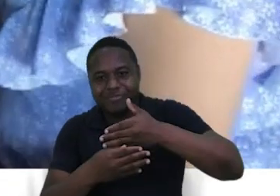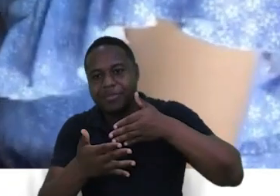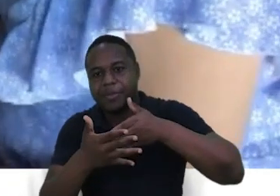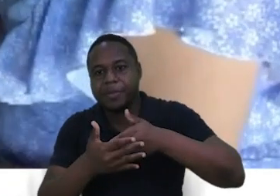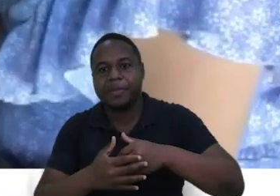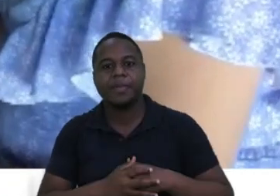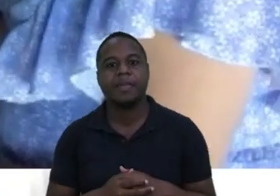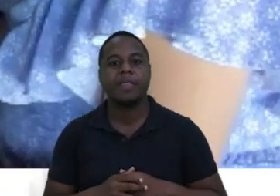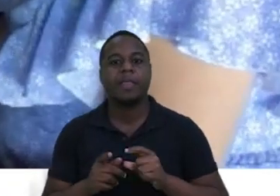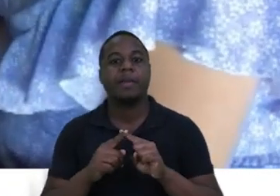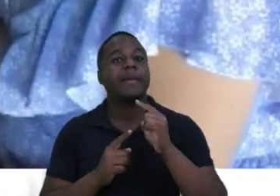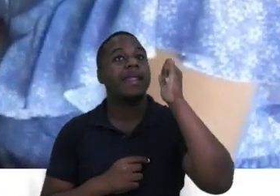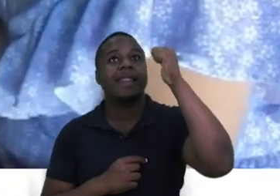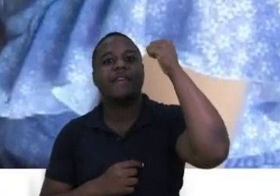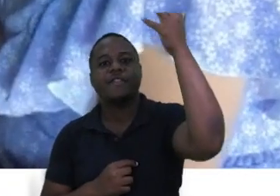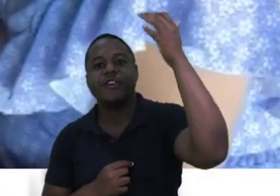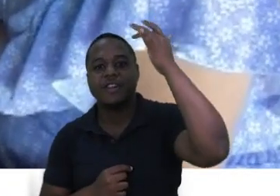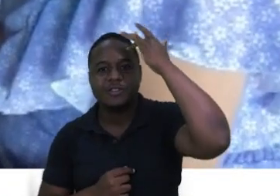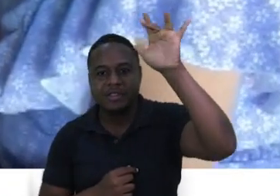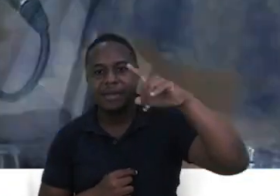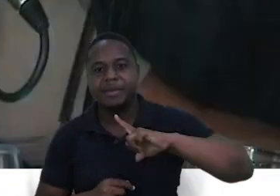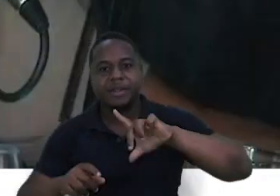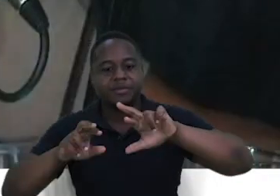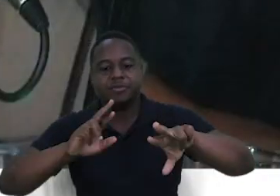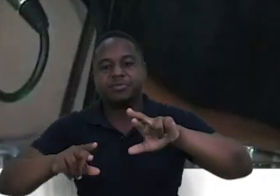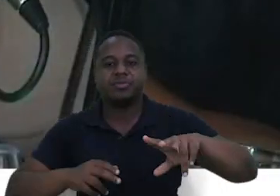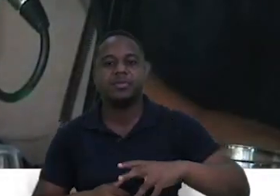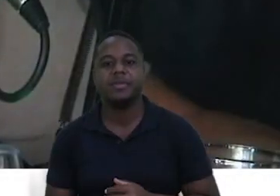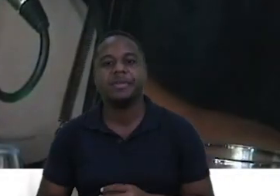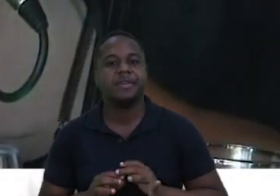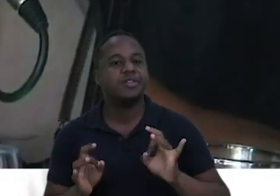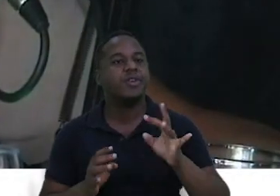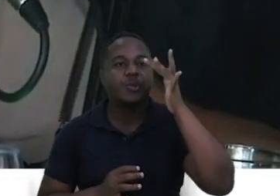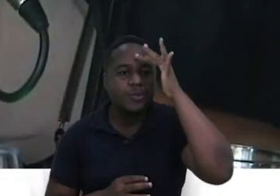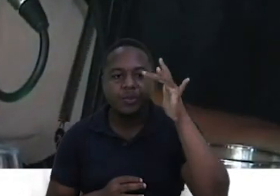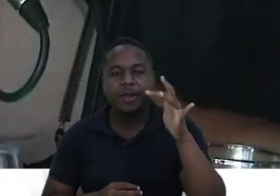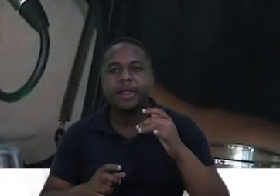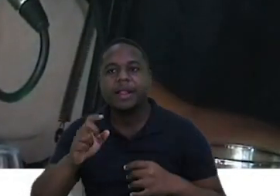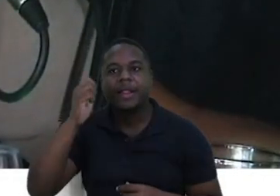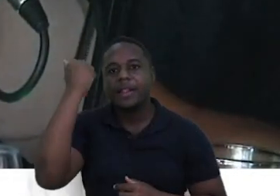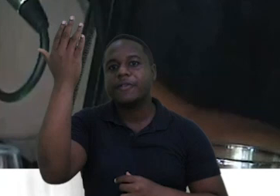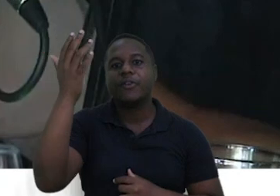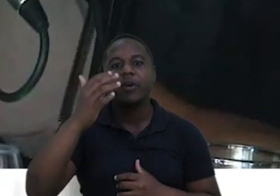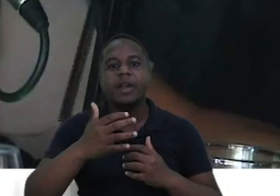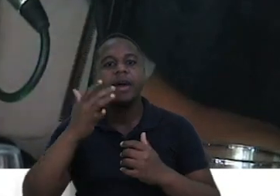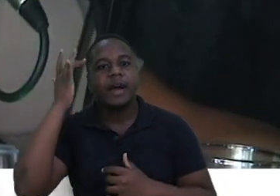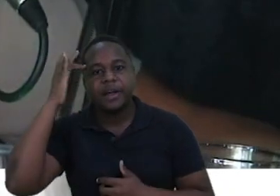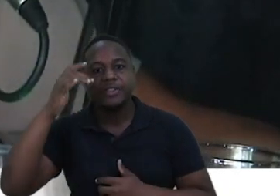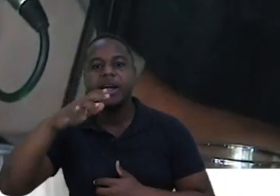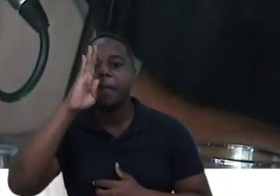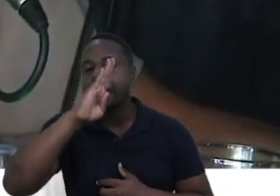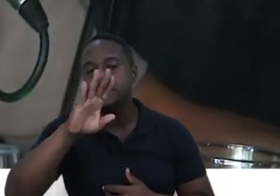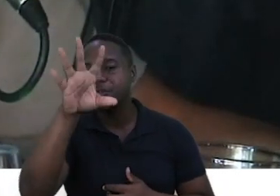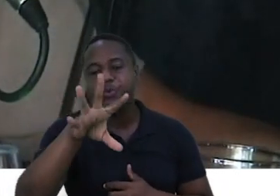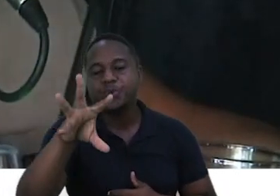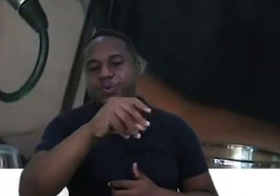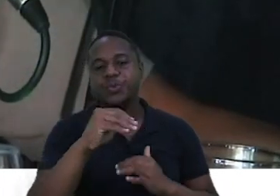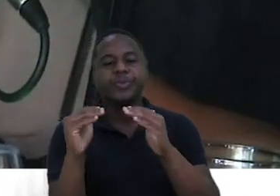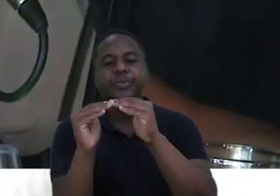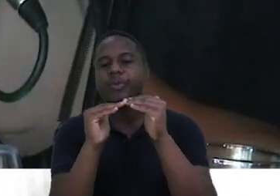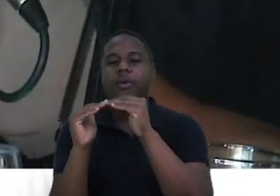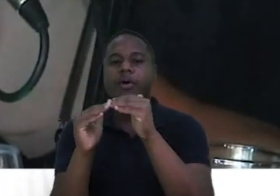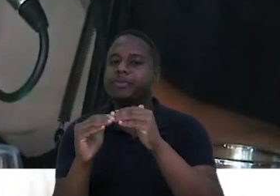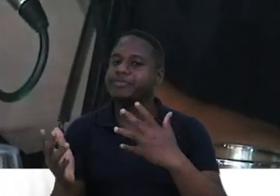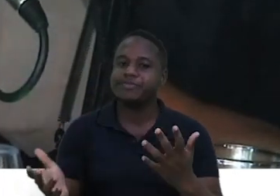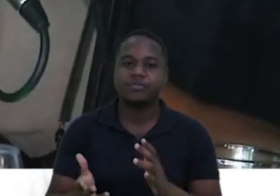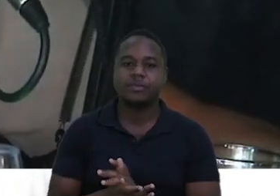fora eles nem entendem que tem barreira. Acho que é isso. Então, a gente precisa, pouco a pouco, a gente daqui de dentro mesmo, a gente